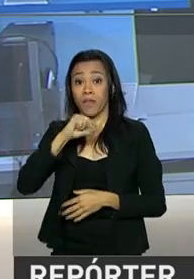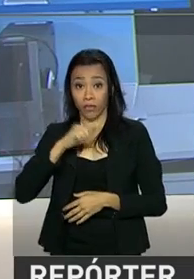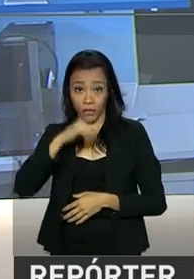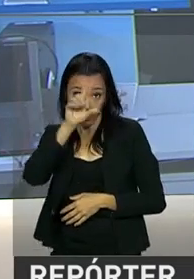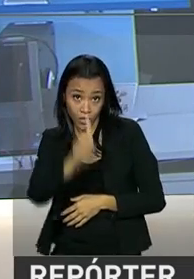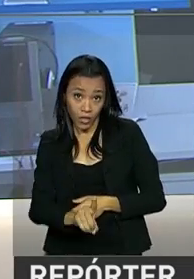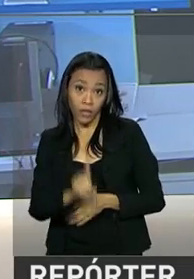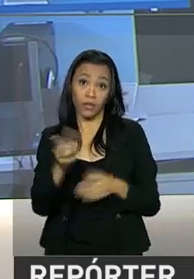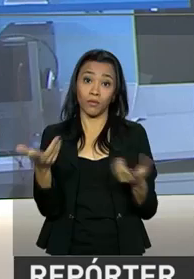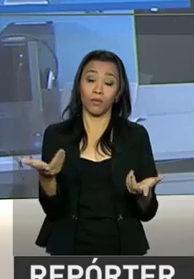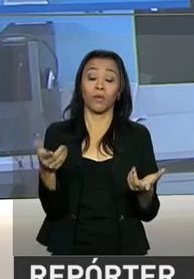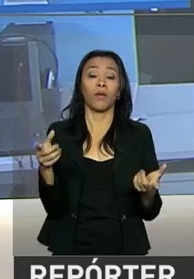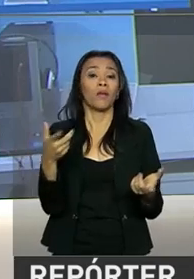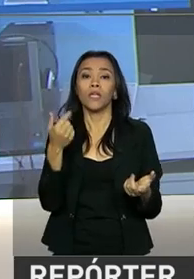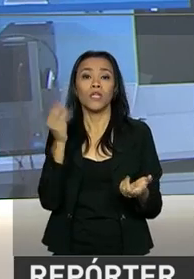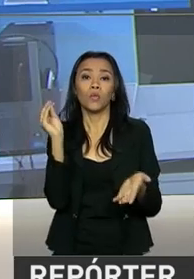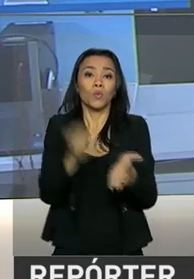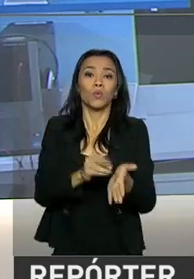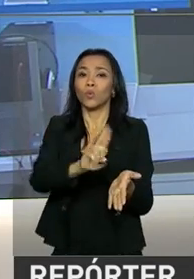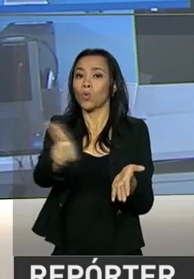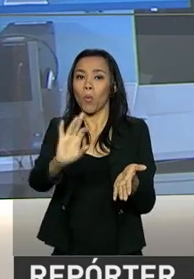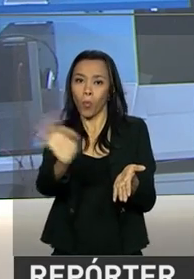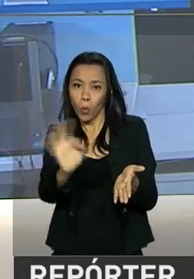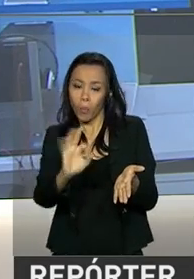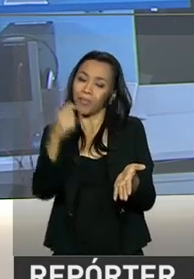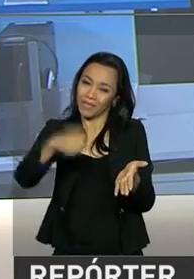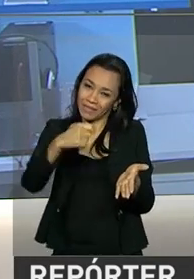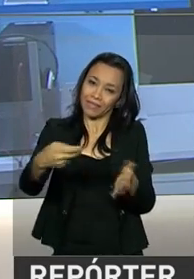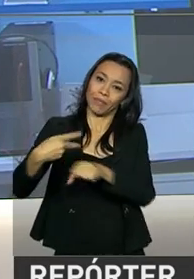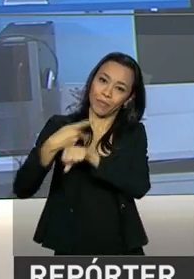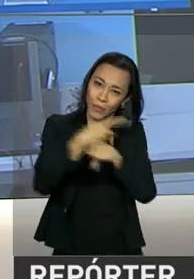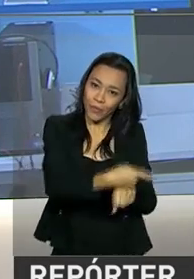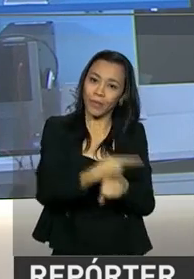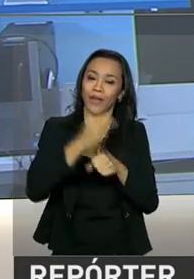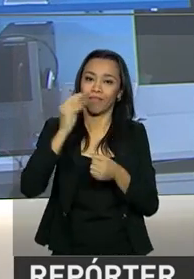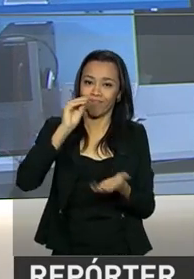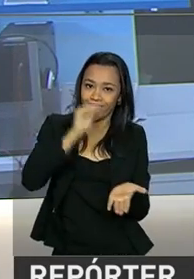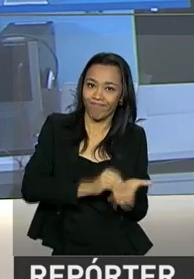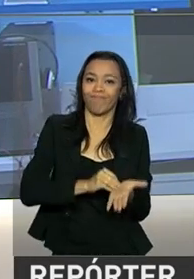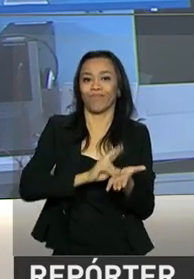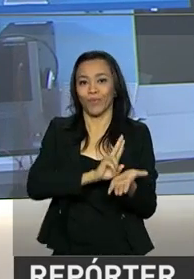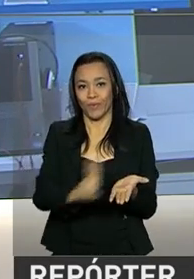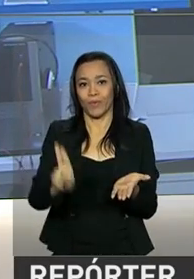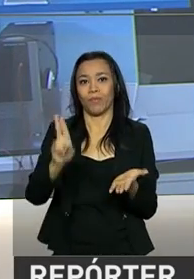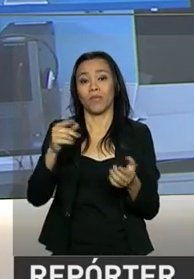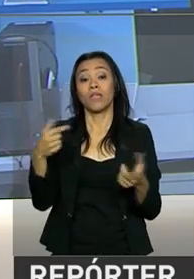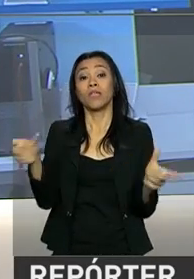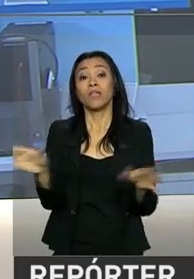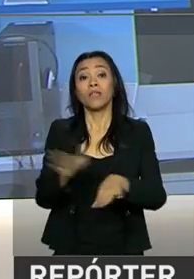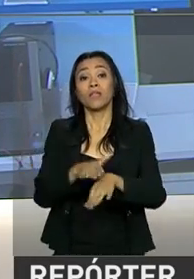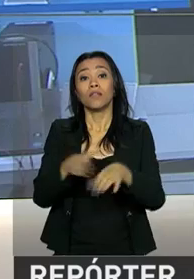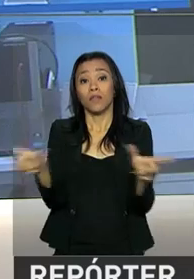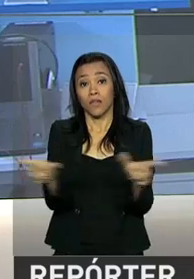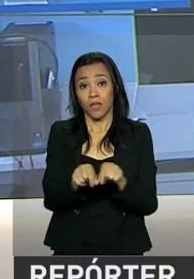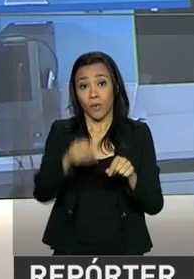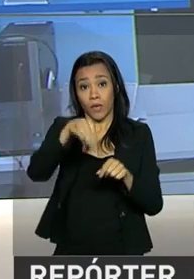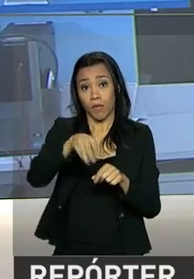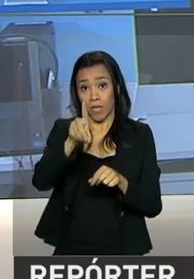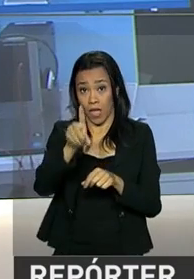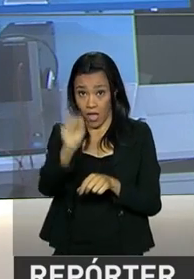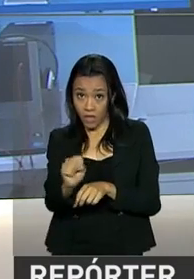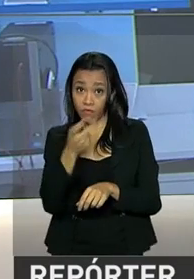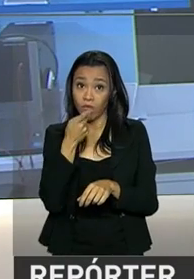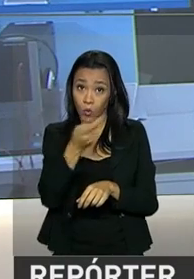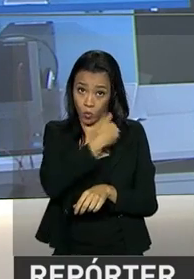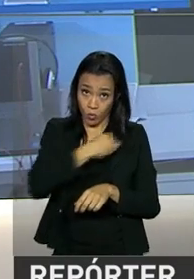direito ao benefício e não está no CAD único vai ter que se cadastrar segundo o ministro do Desenvolvimento Social e Agrário Osmar Terra